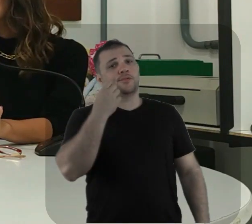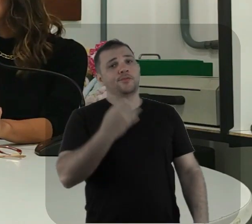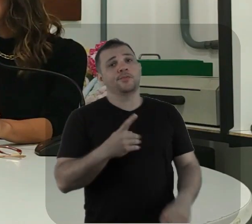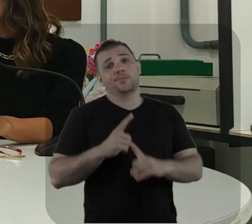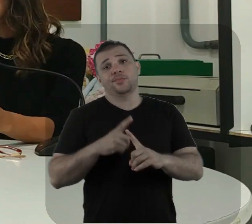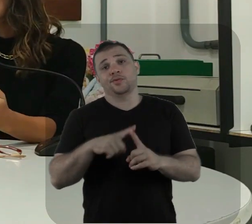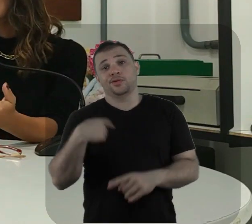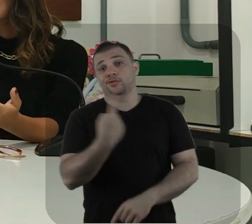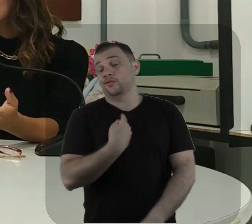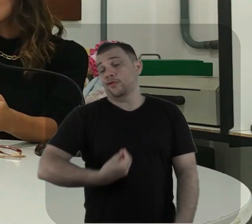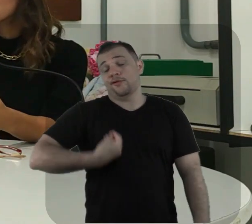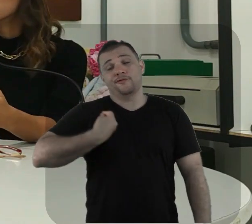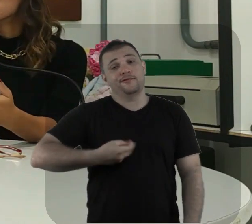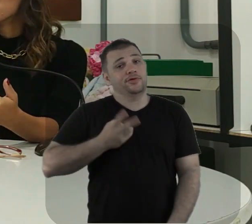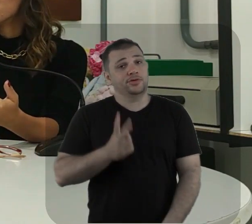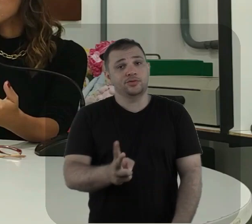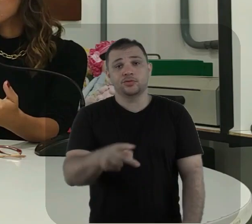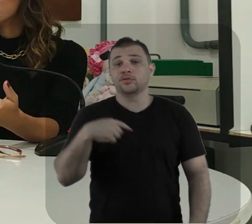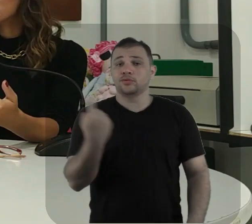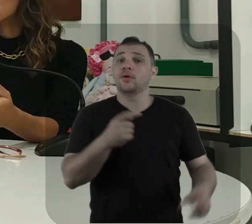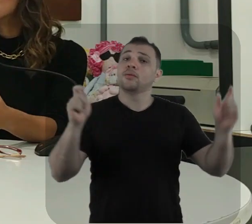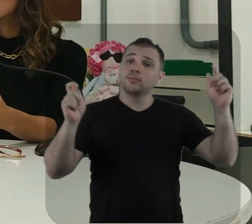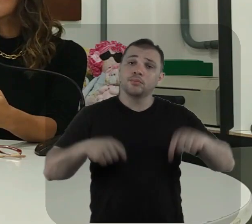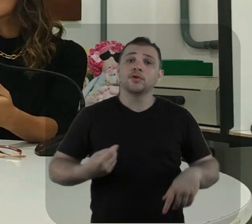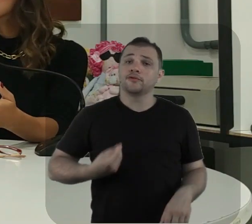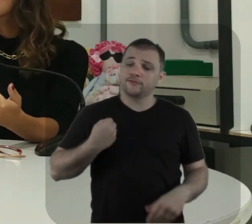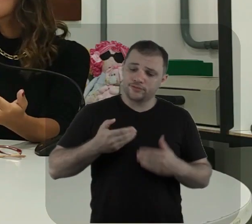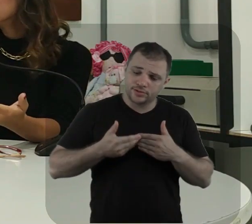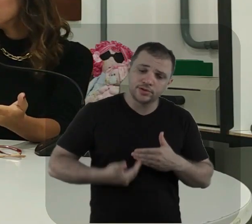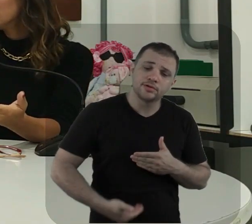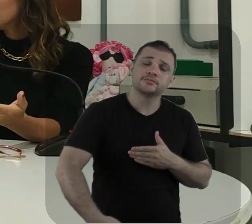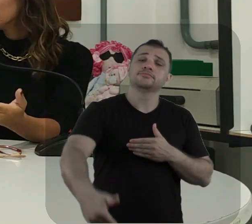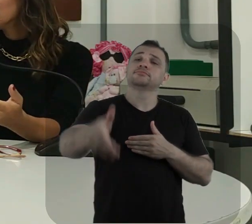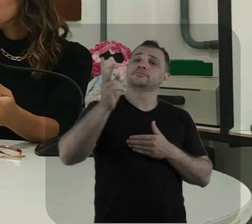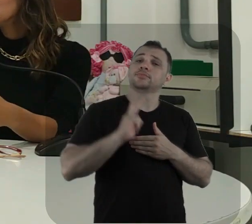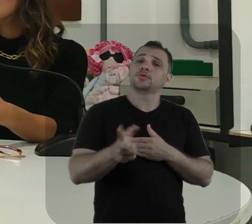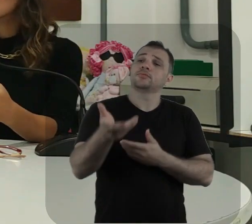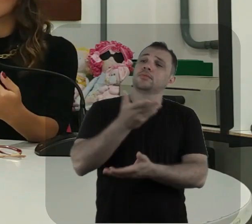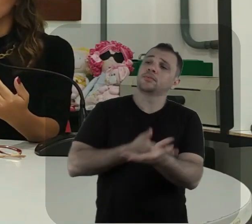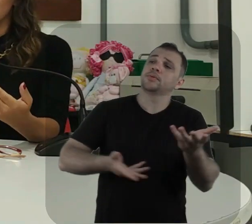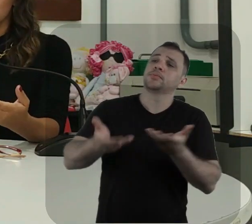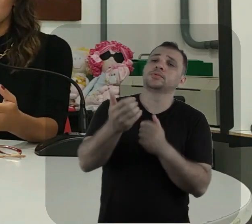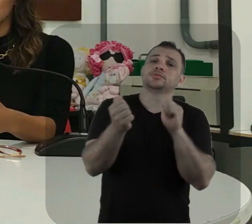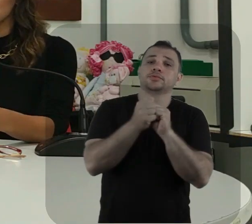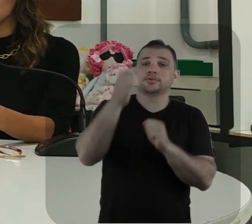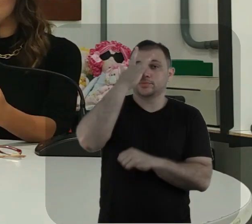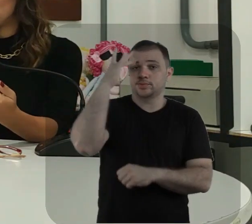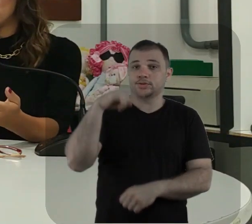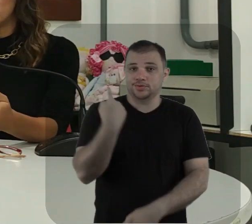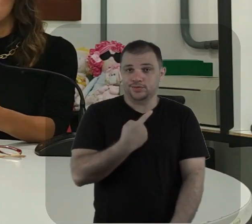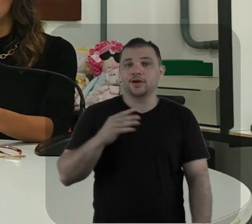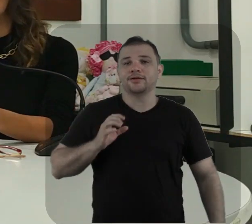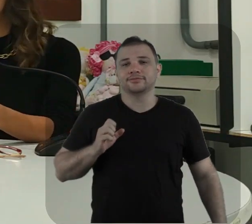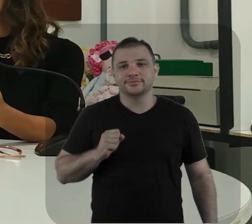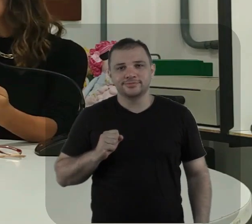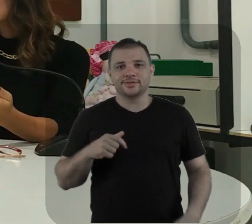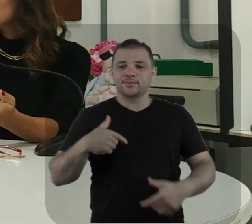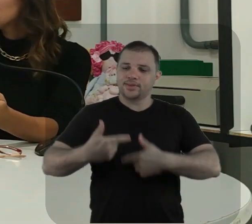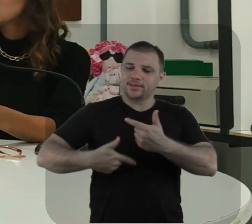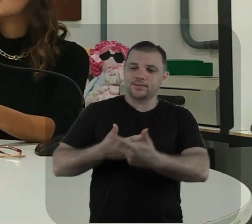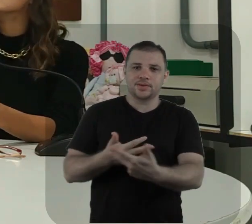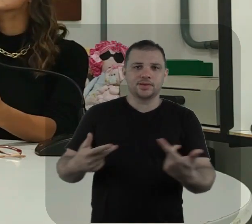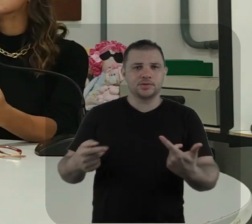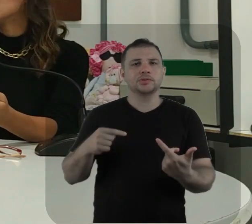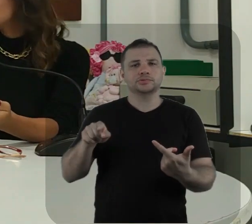gente continua vivo e a gente continua podendo viver, né? Viver com aquelas pessoas que a gente ama, fazer